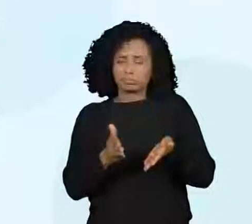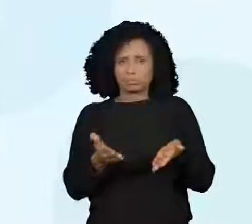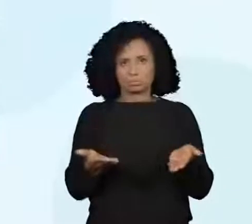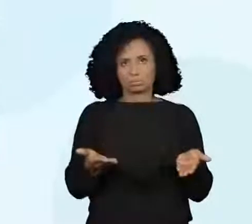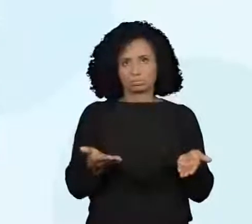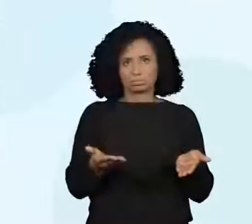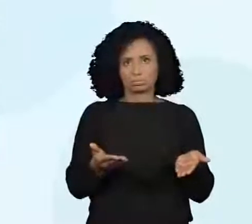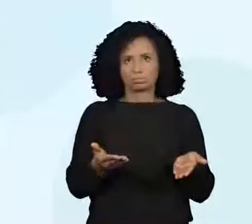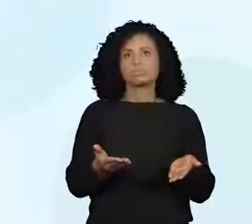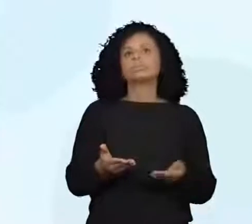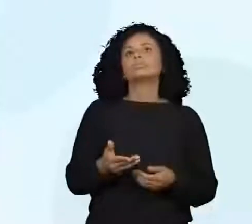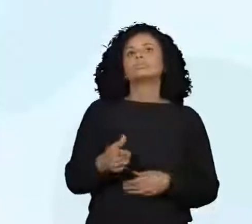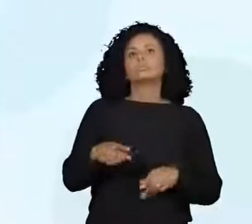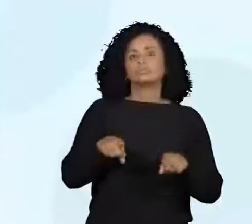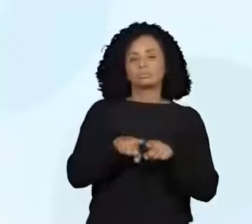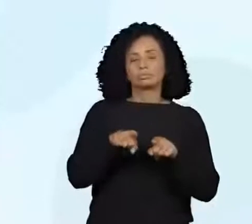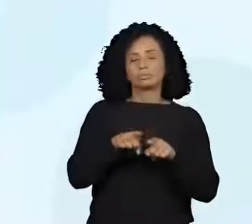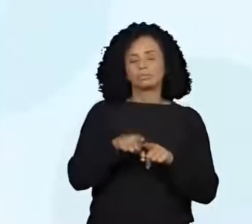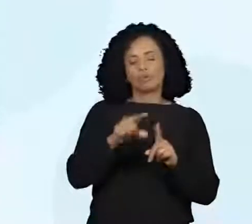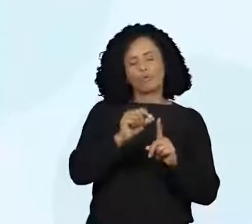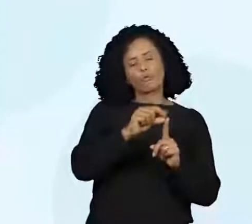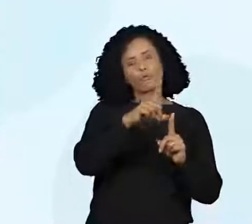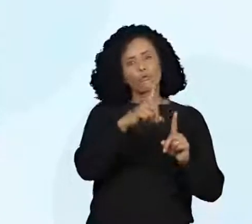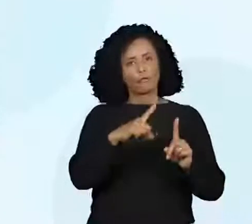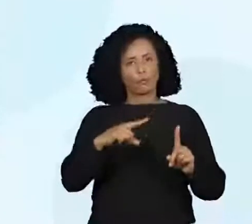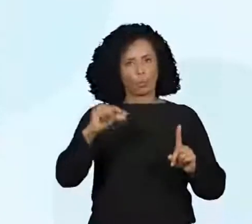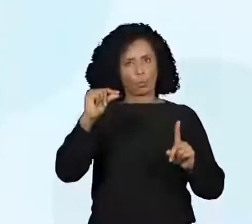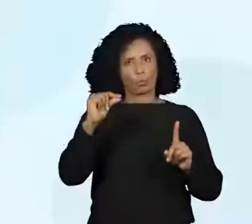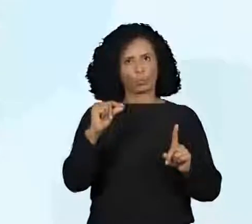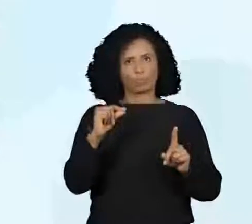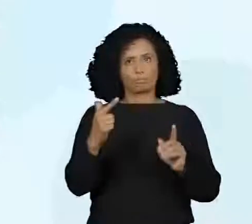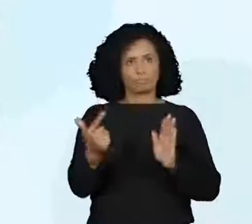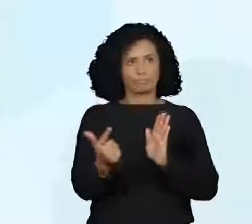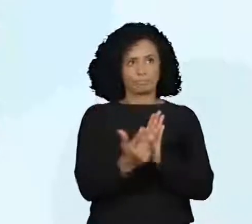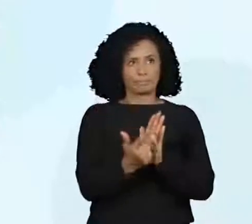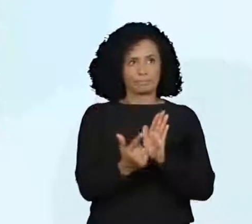excrementos e folhas de papel.